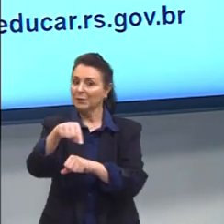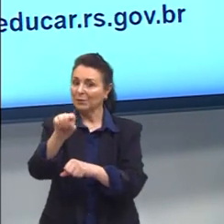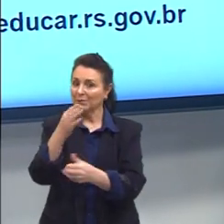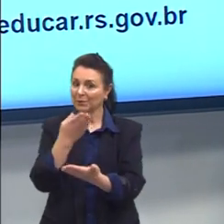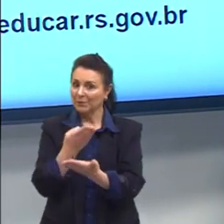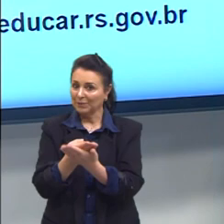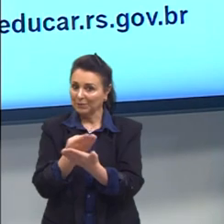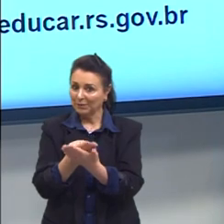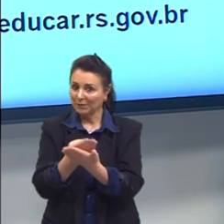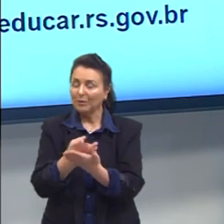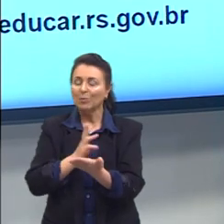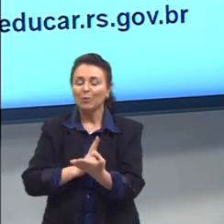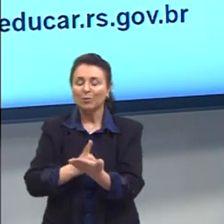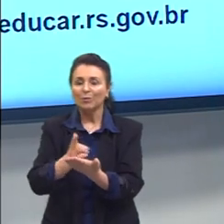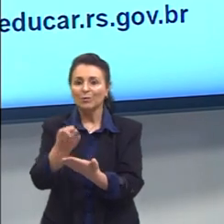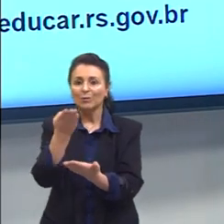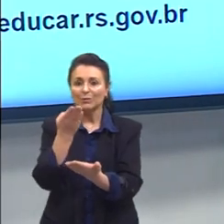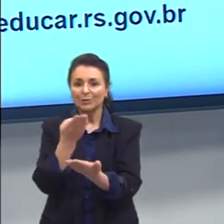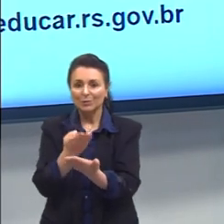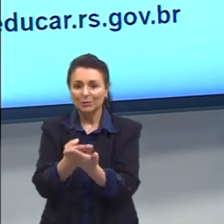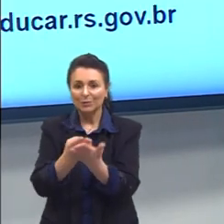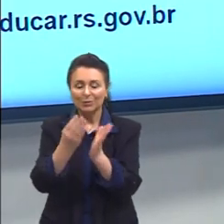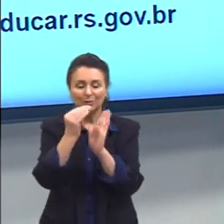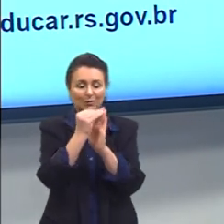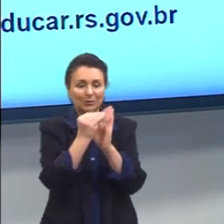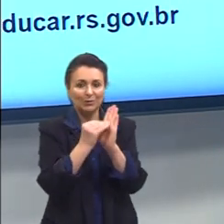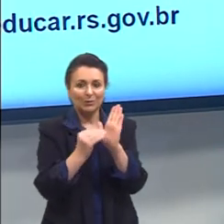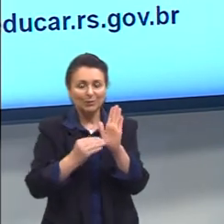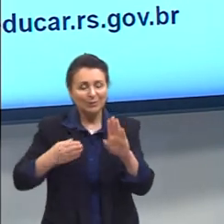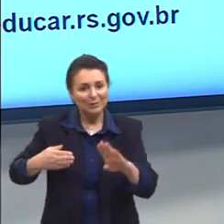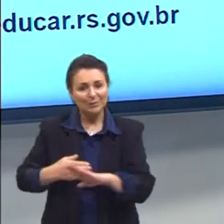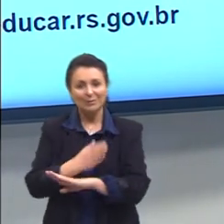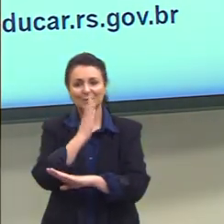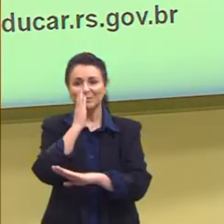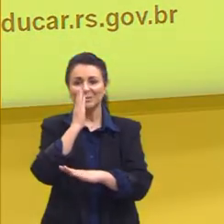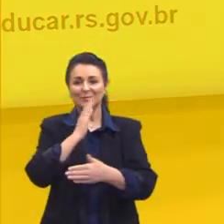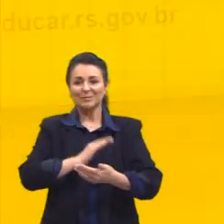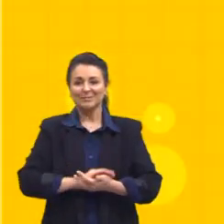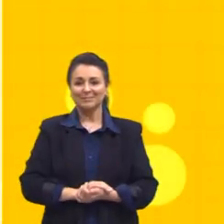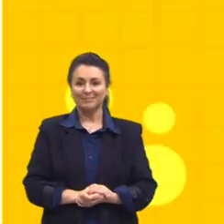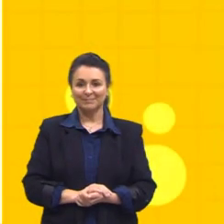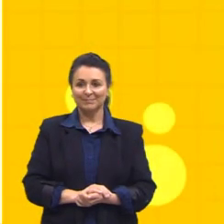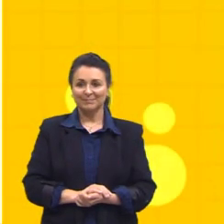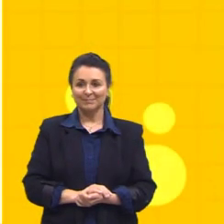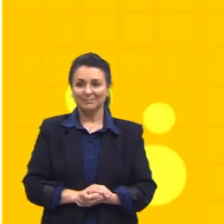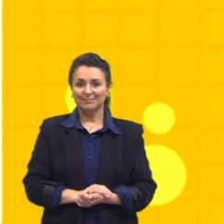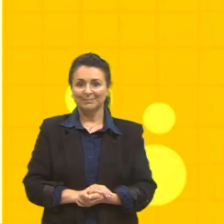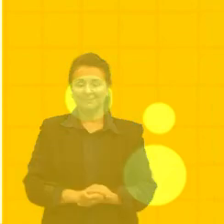na próxima aula para gente dar conte o nosso conteúdo partiu passar o